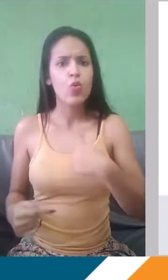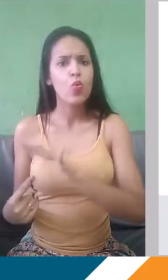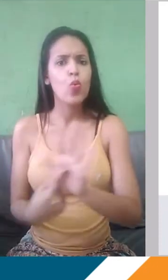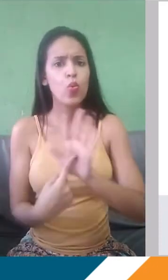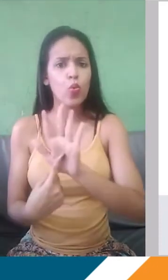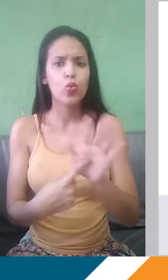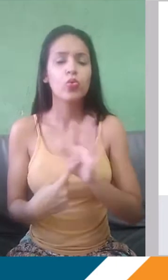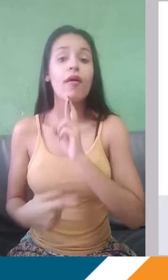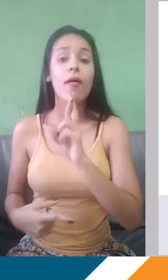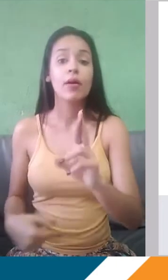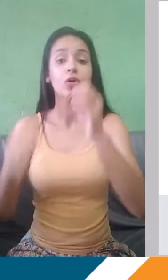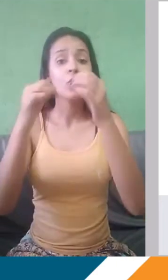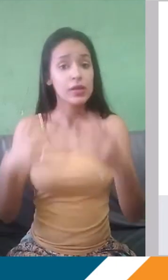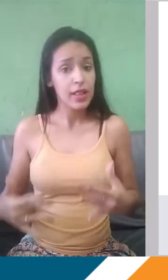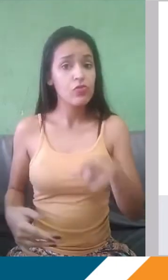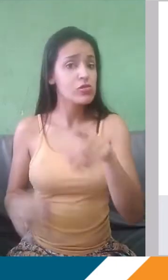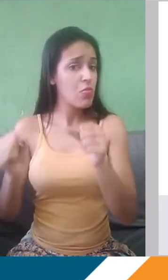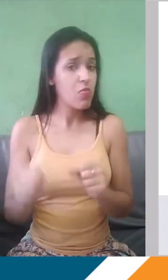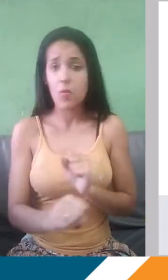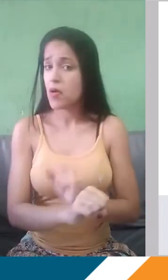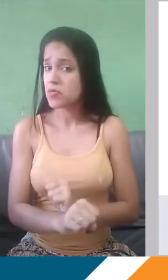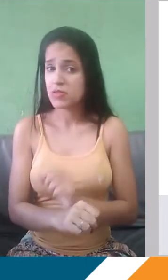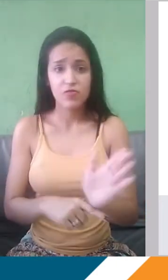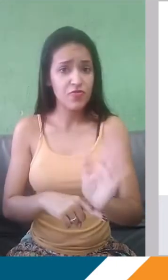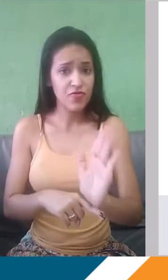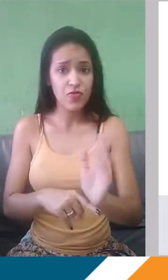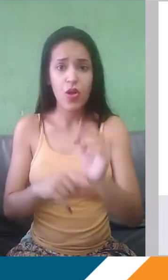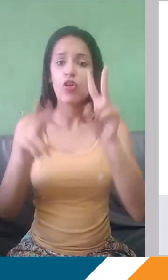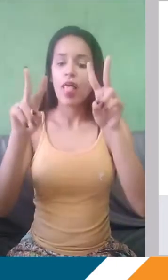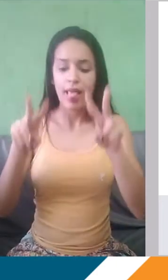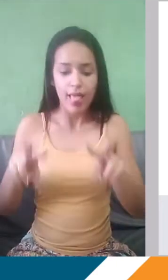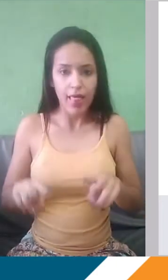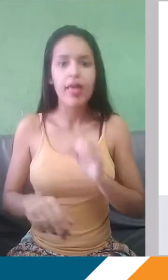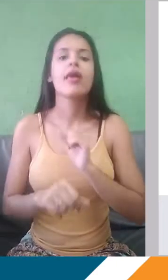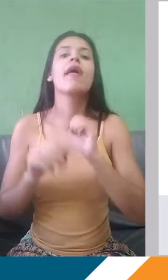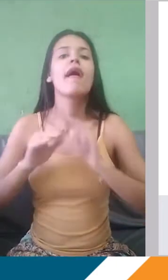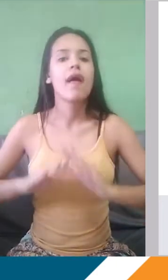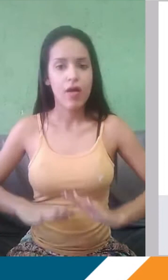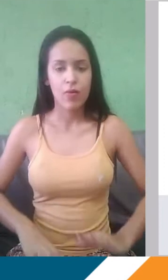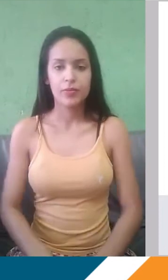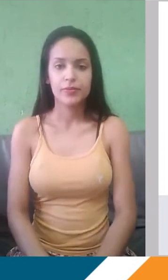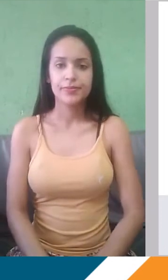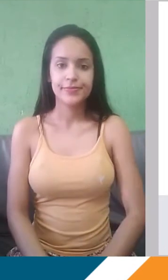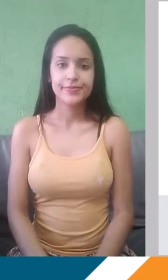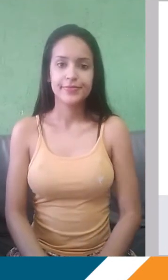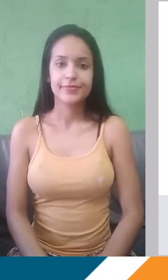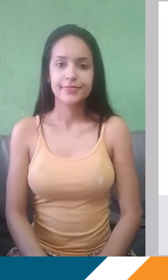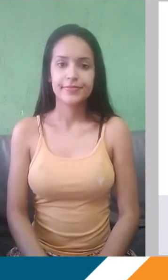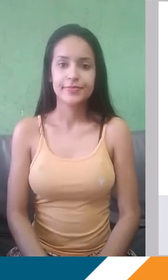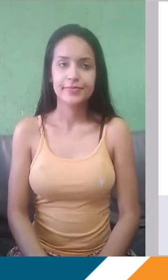o slide do gabarito comentado. Aí você pode pausar o vídeo para fazer uma leitura mais atenta do